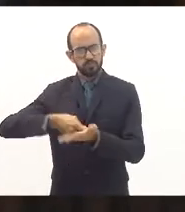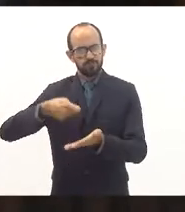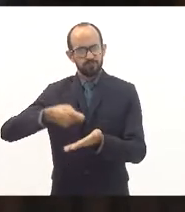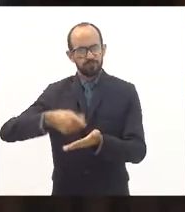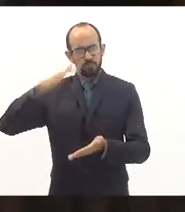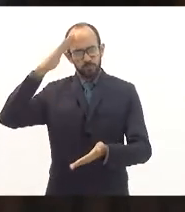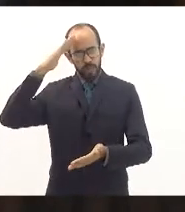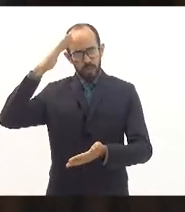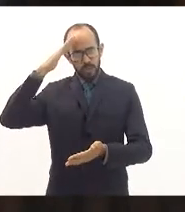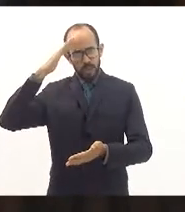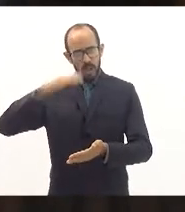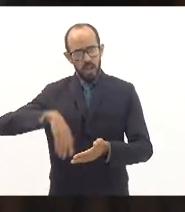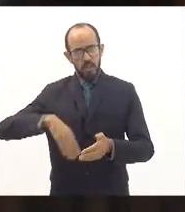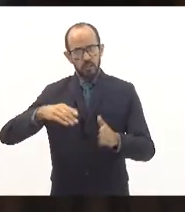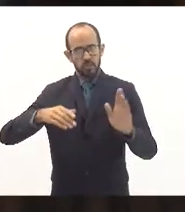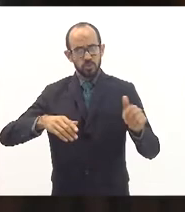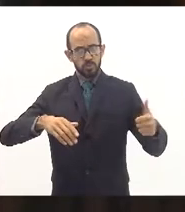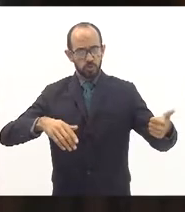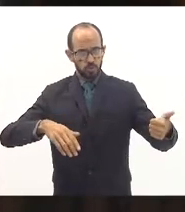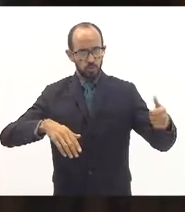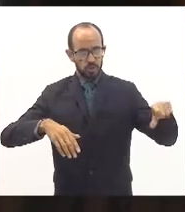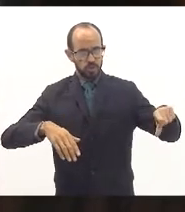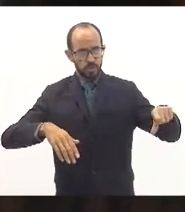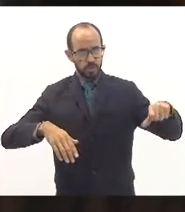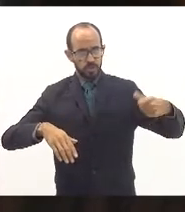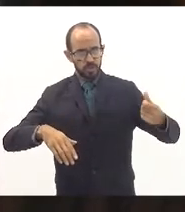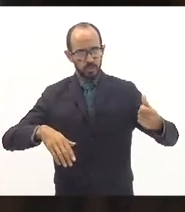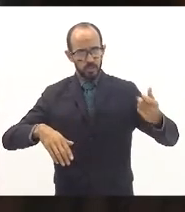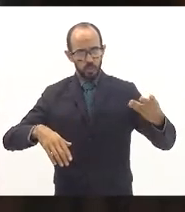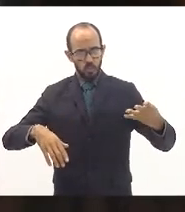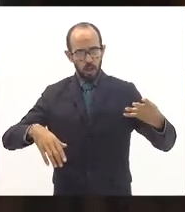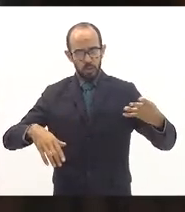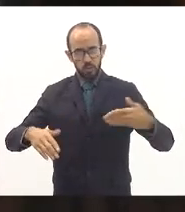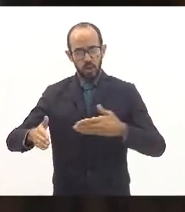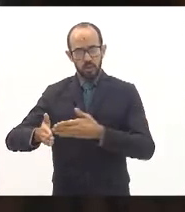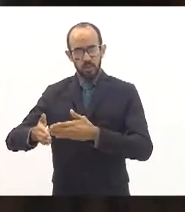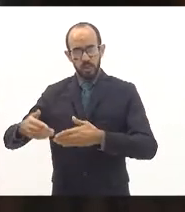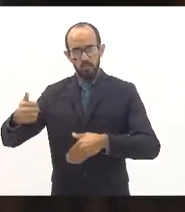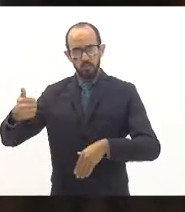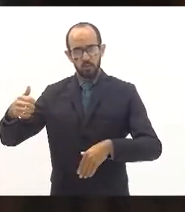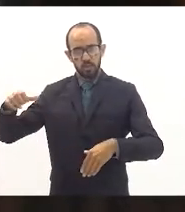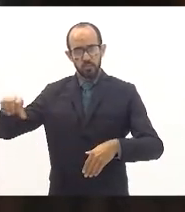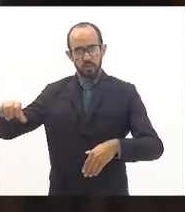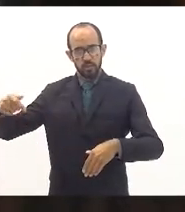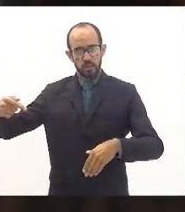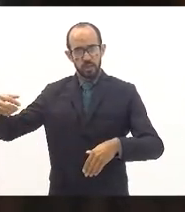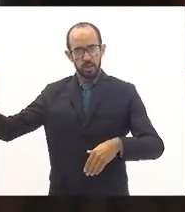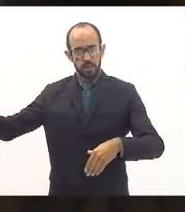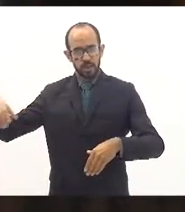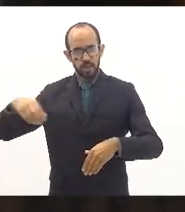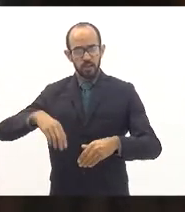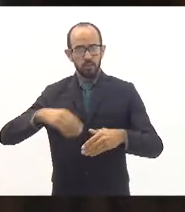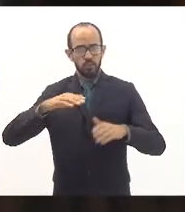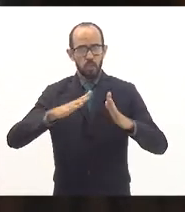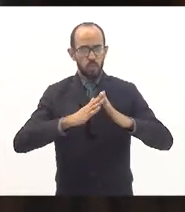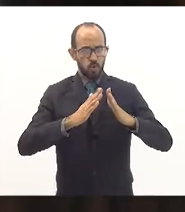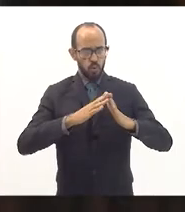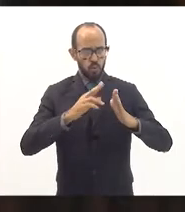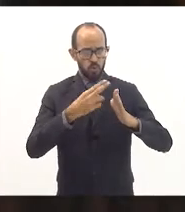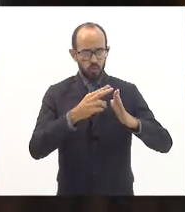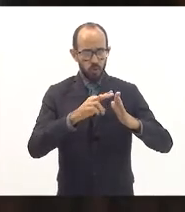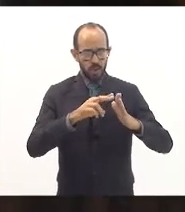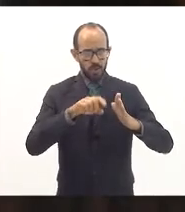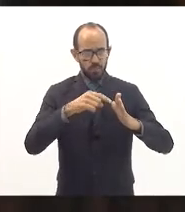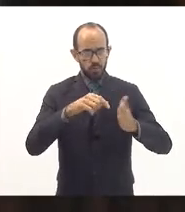de 64 a 77 no Uruguai, sendo expulso do país por pressão da ditadura brasileira. E